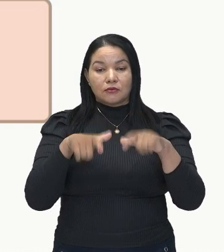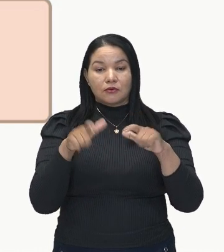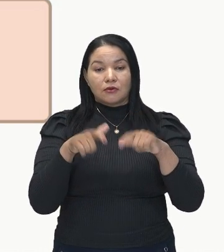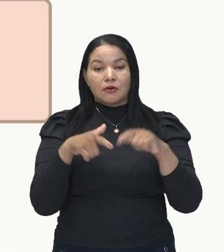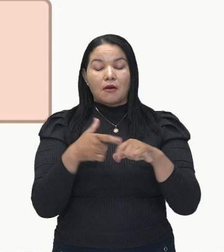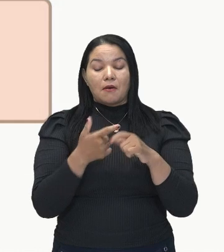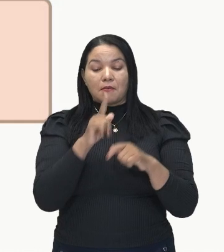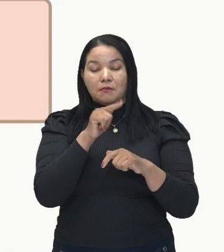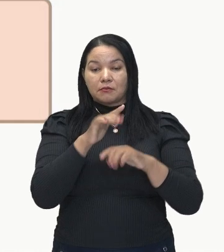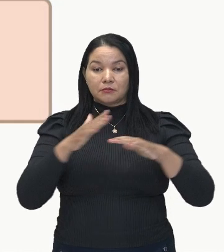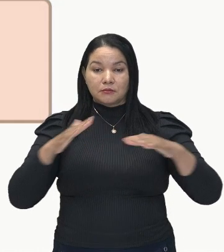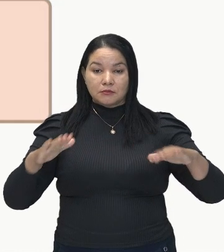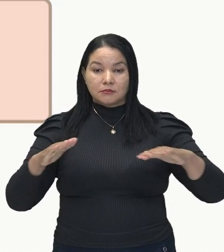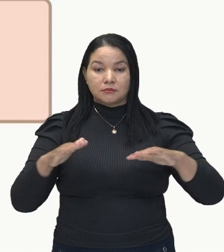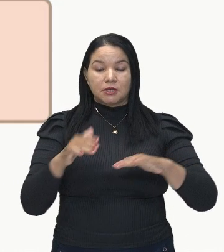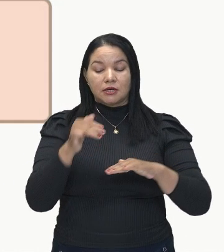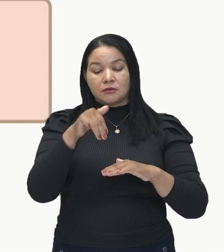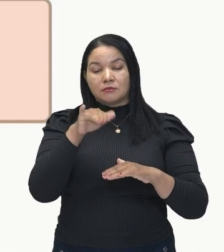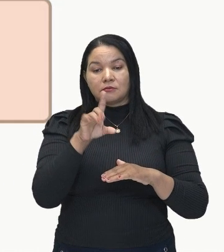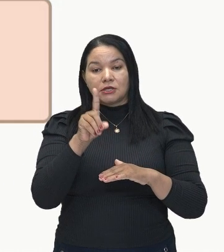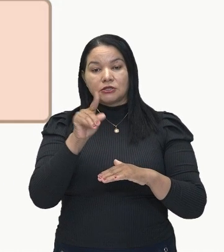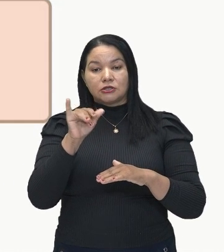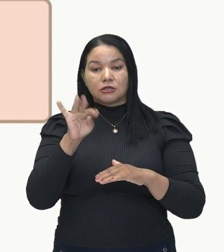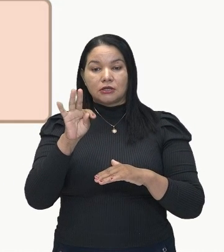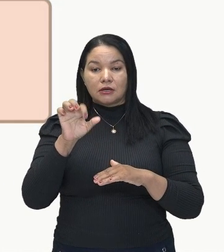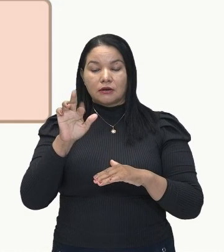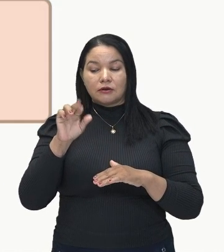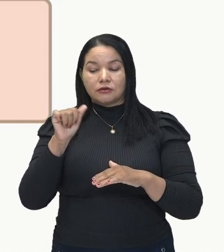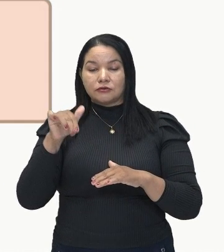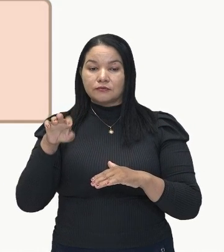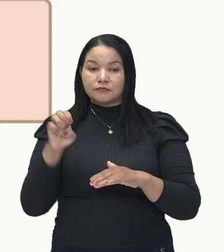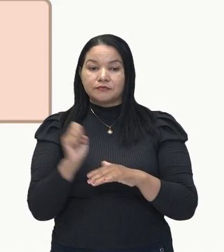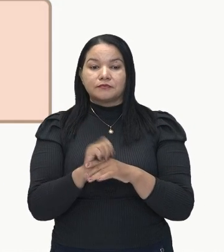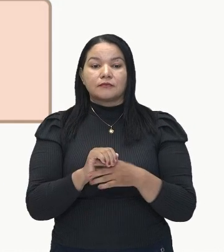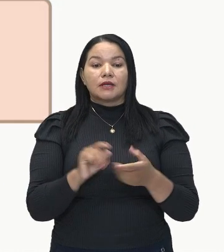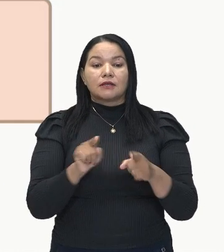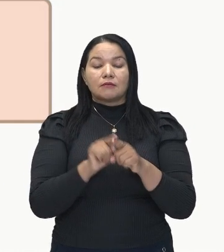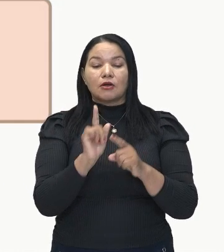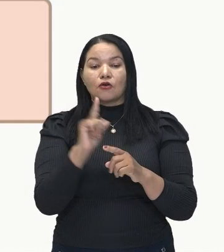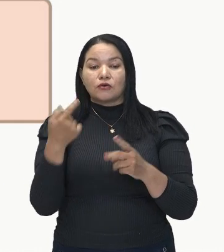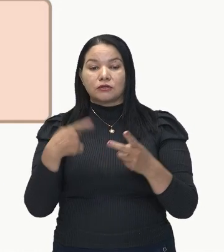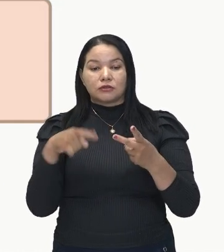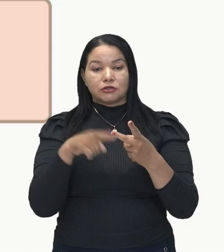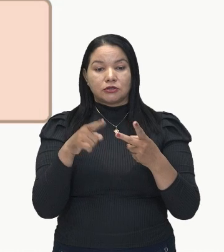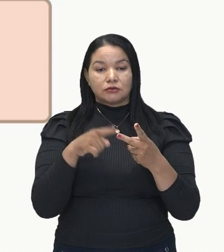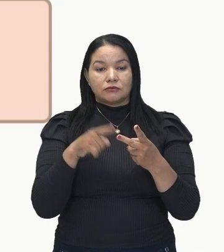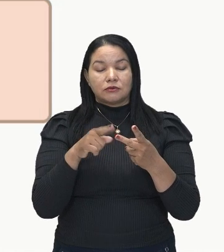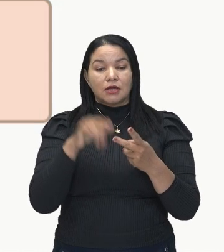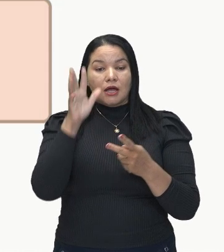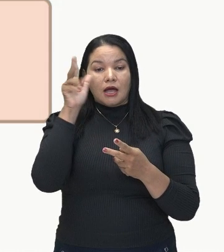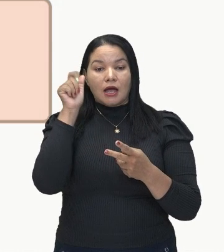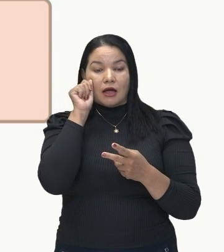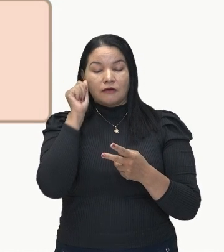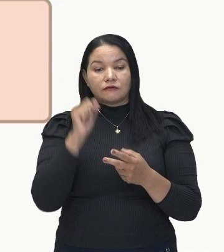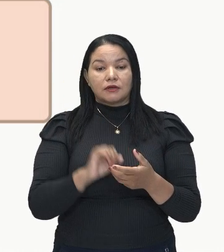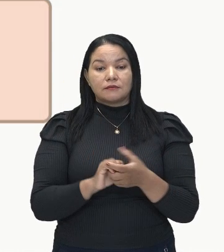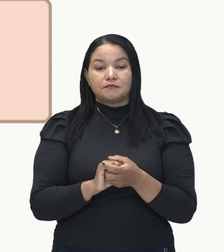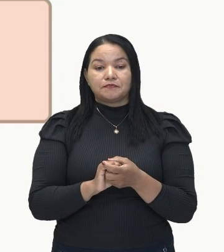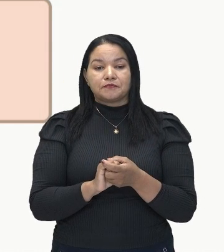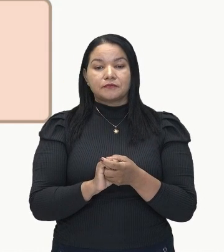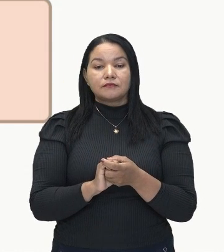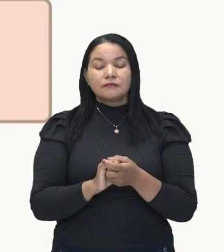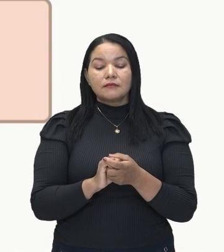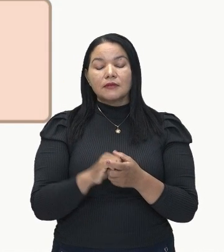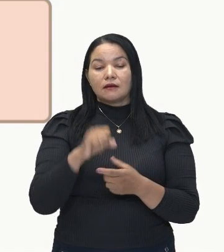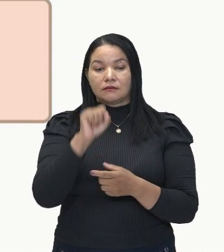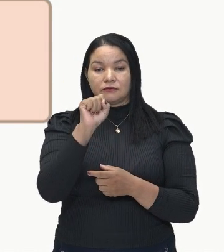Mar Mediterrâneo, próximo da Europa. E o restante, que vai ser a maior, vai ser a África subsaariana, compreendida ao